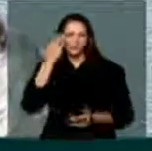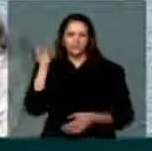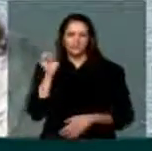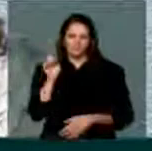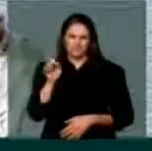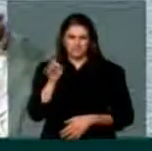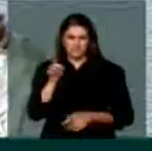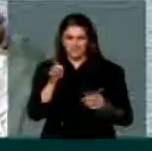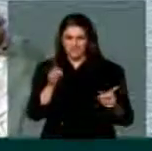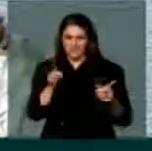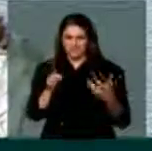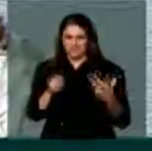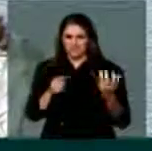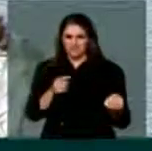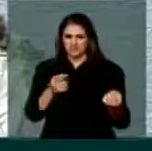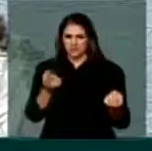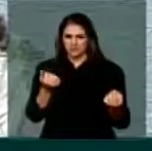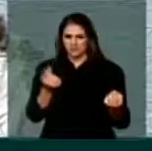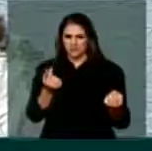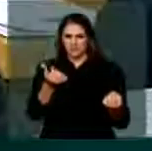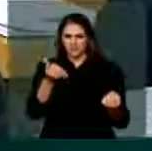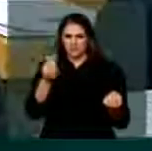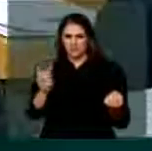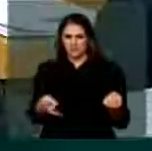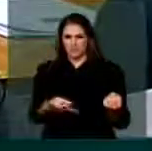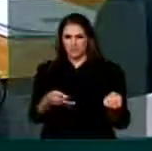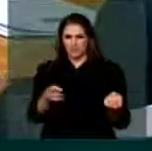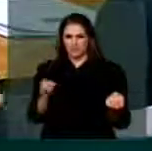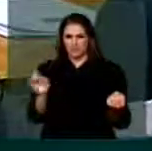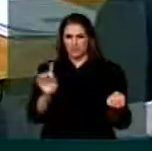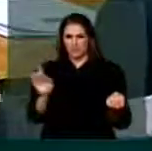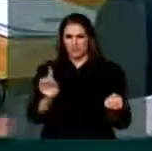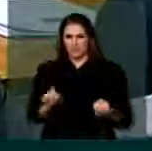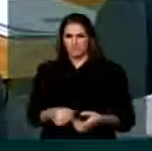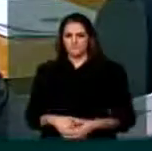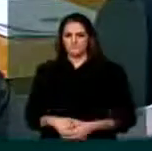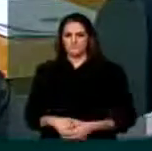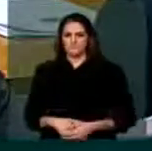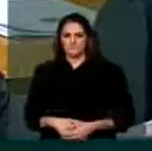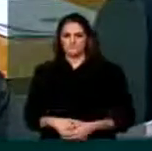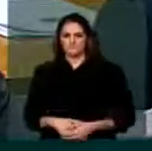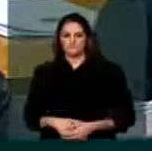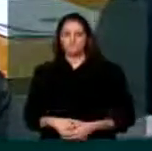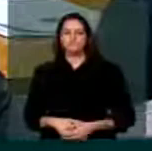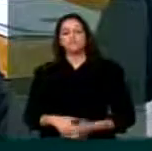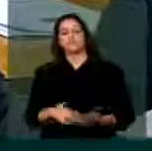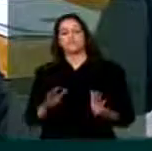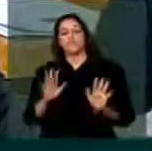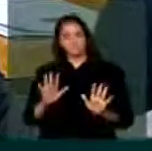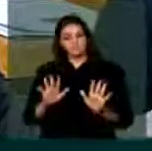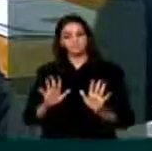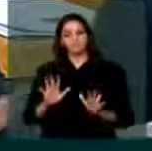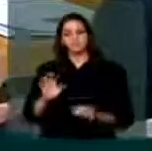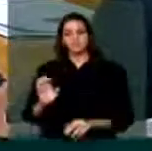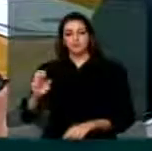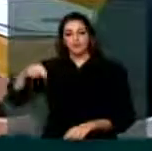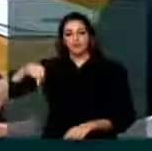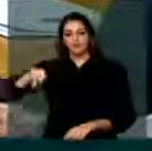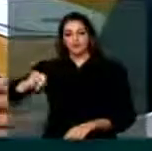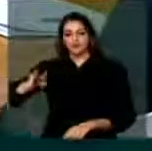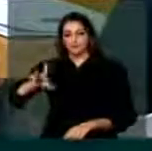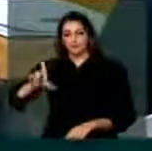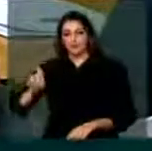esses 6 milhões de dólares? Não, eu não tenho... A senhora pediu, veja só, o Enivaldo Quadrado pediu para a senhora